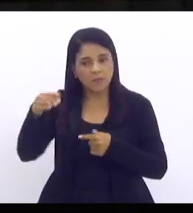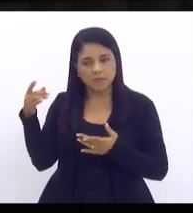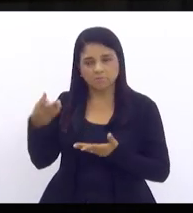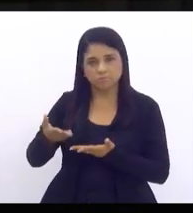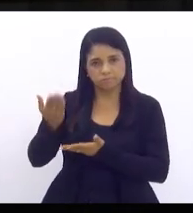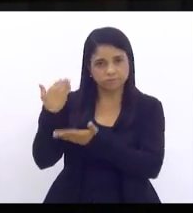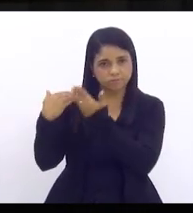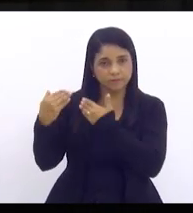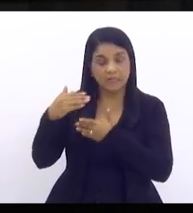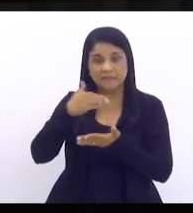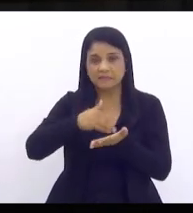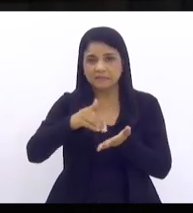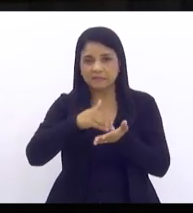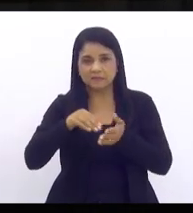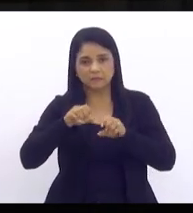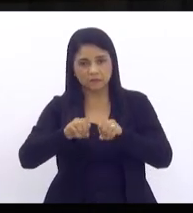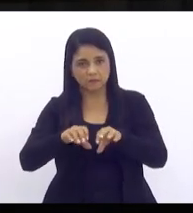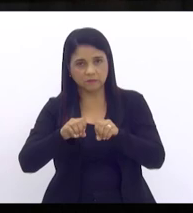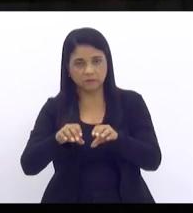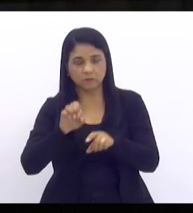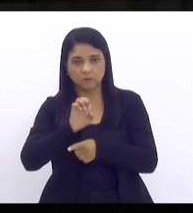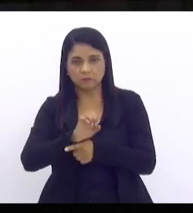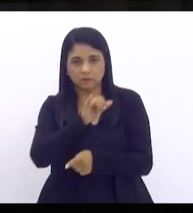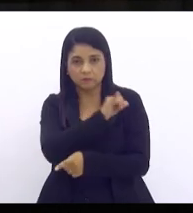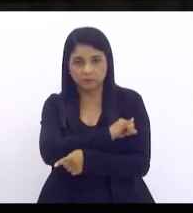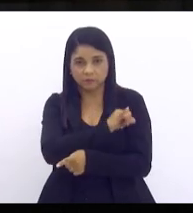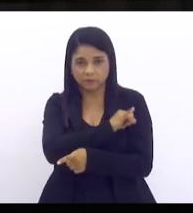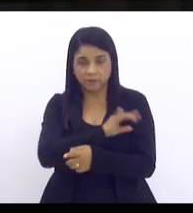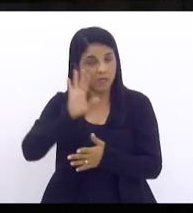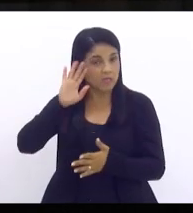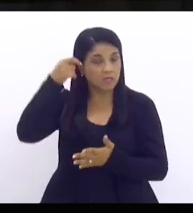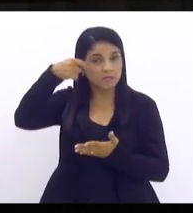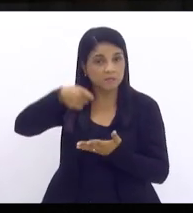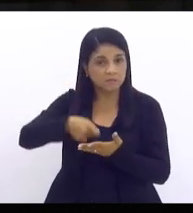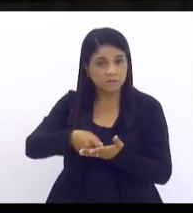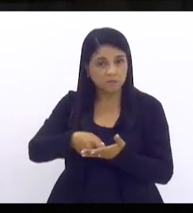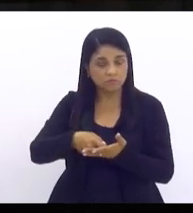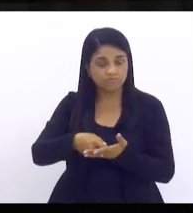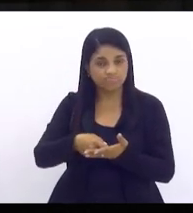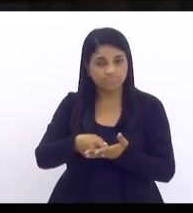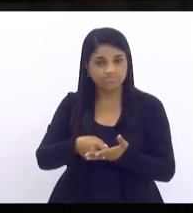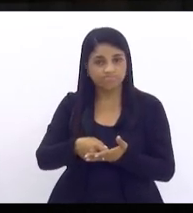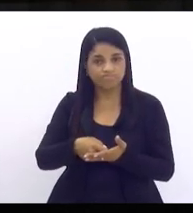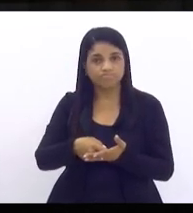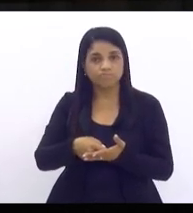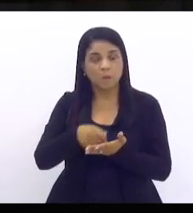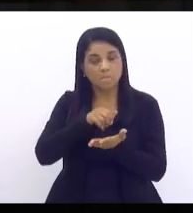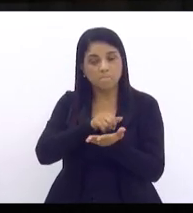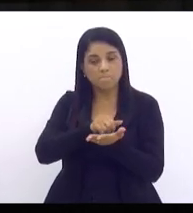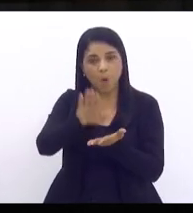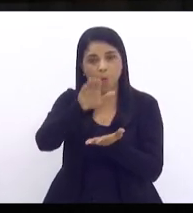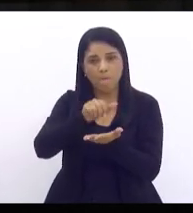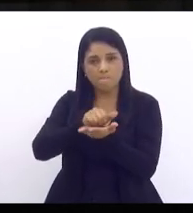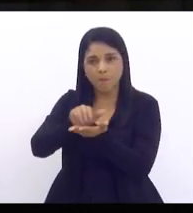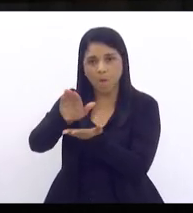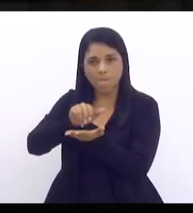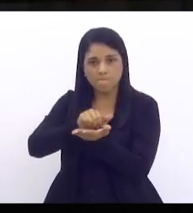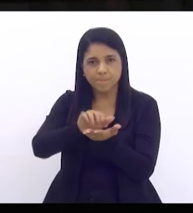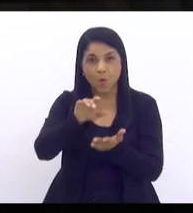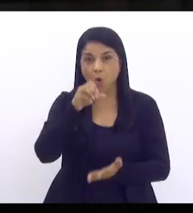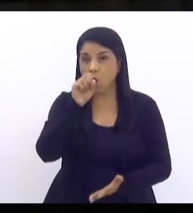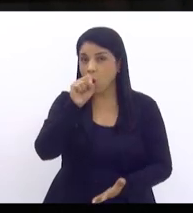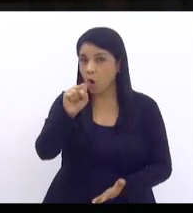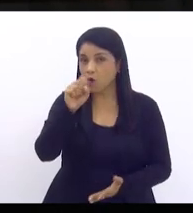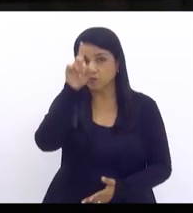a Secretaria de Educação do Estado do Rio de Janeiro, em decisão sumária, exonerou 8 diretores